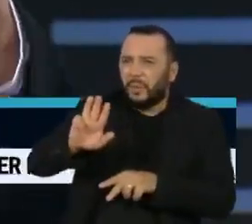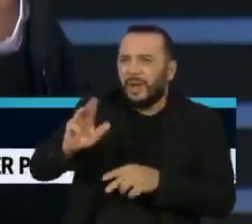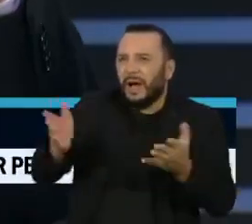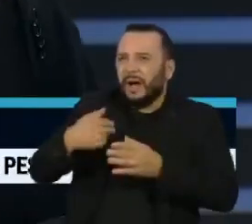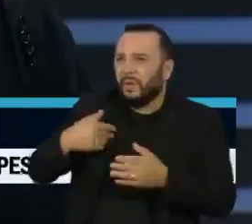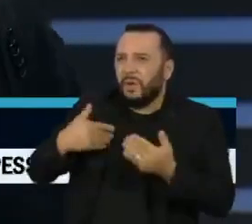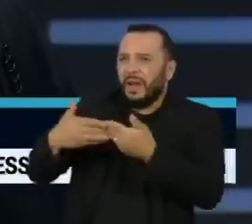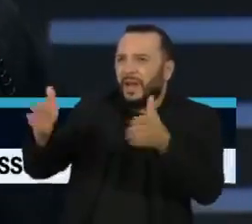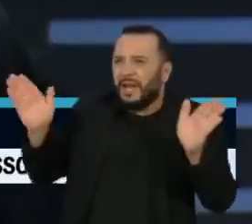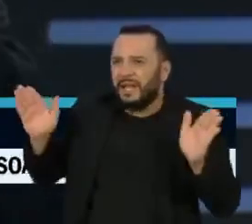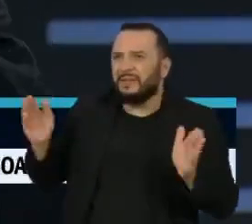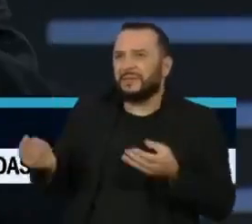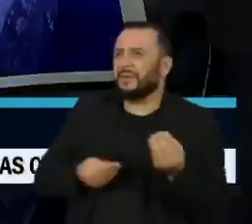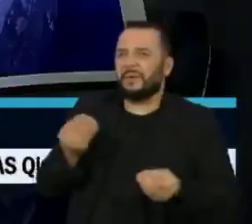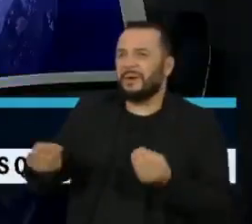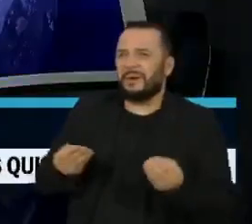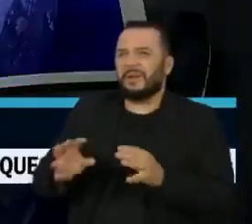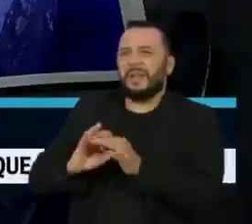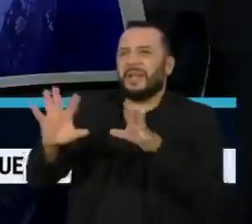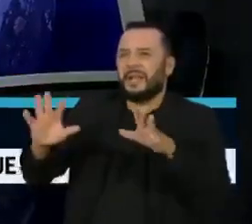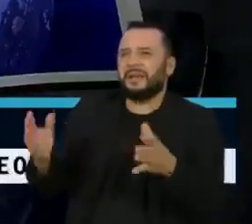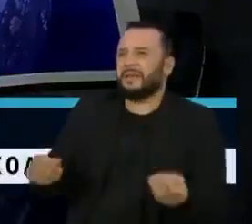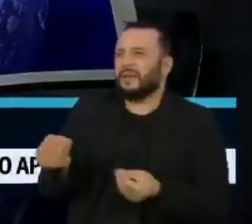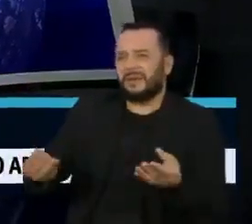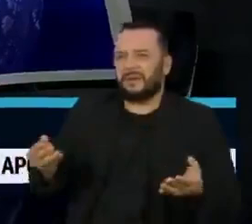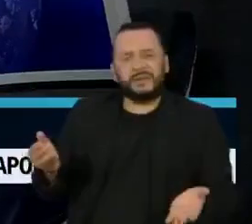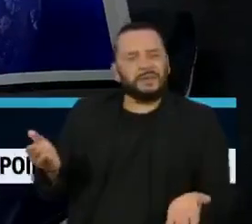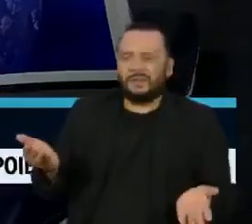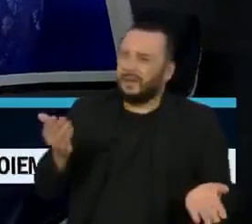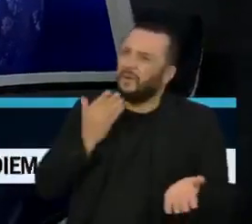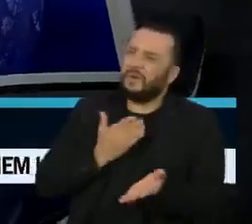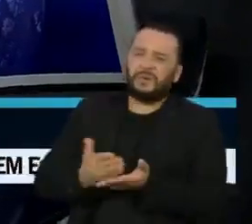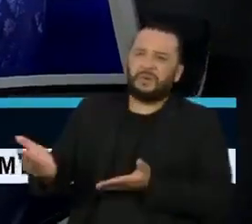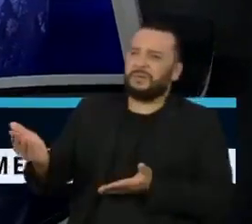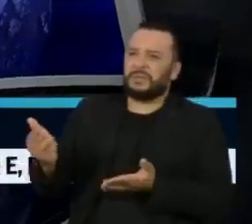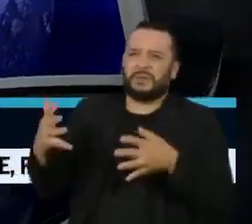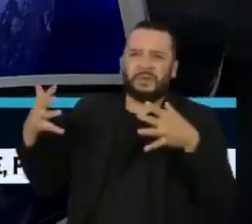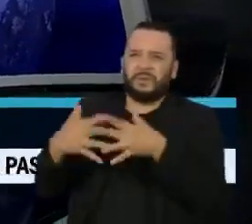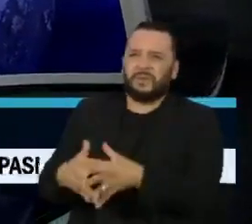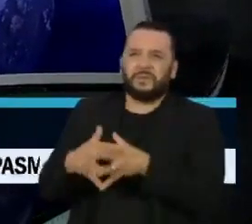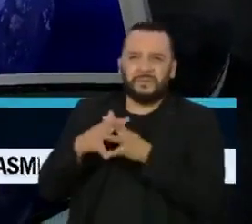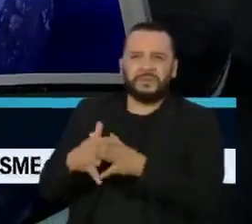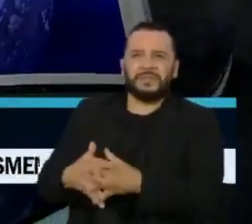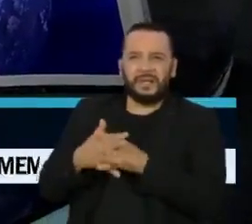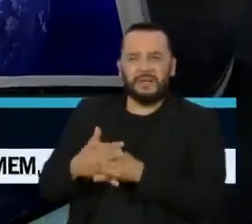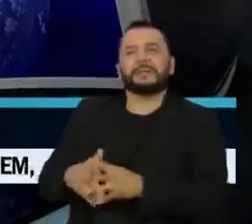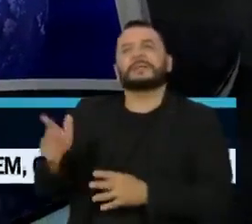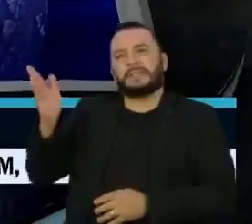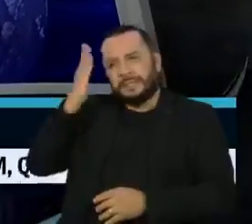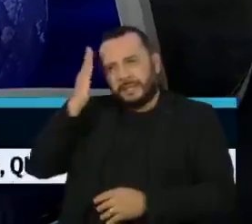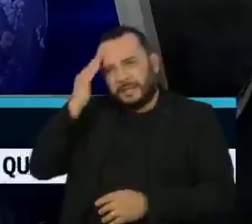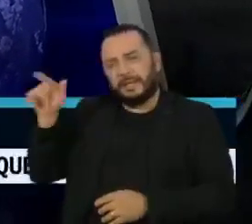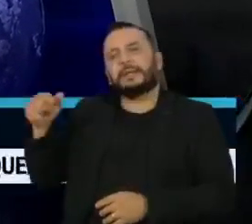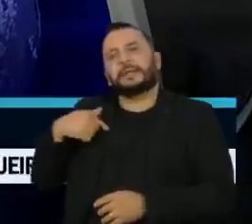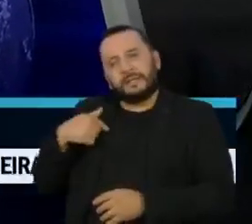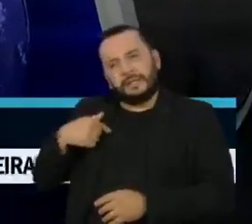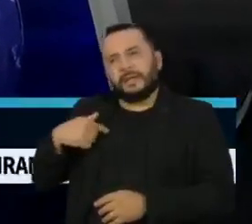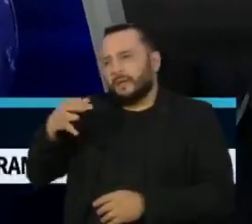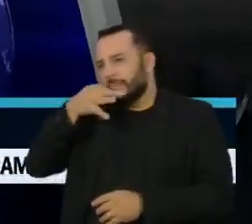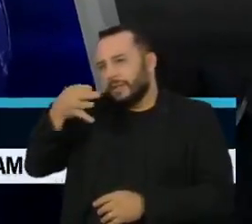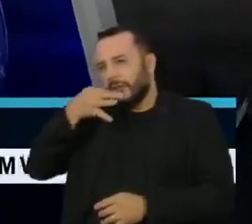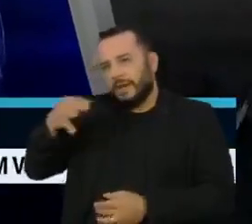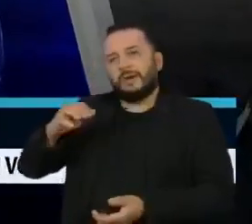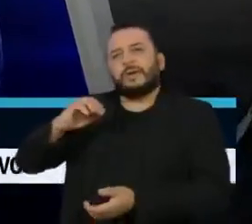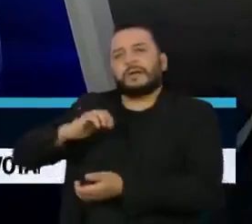mudança de opinião venha a montada numa análise técnica do processo grosso